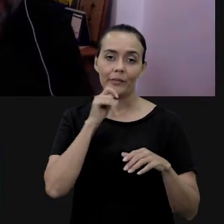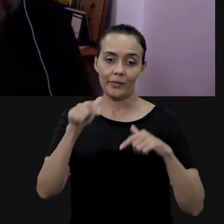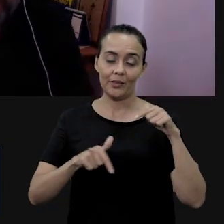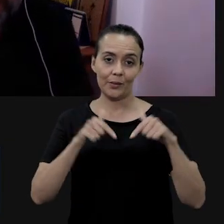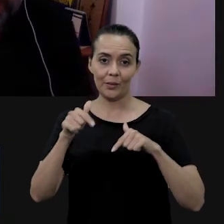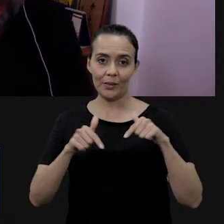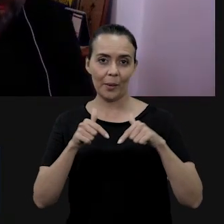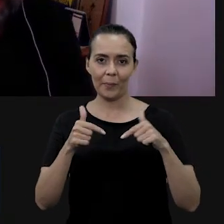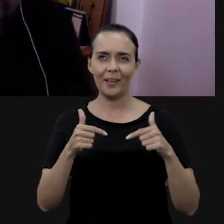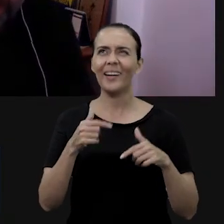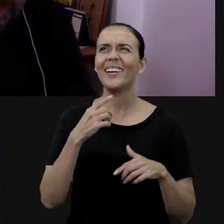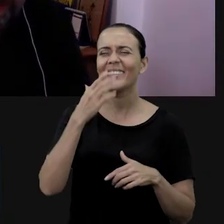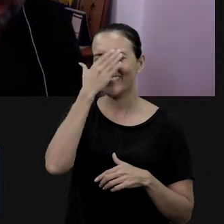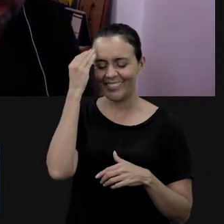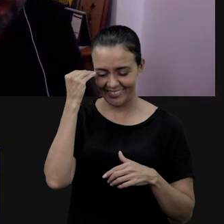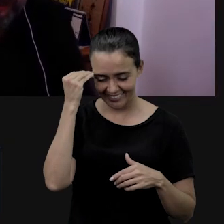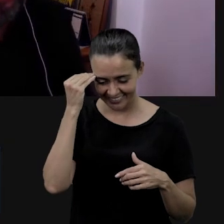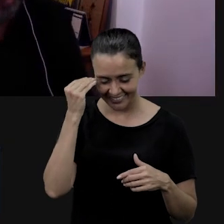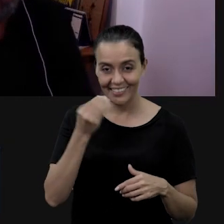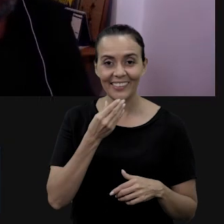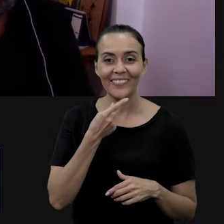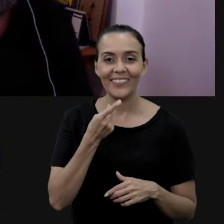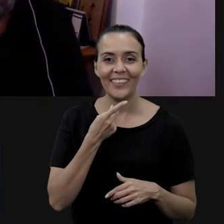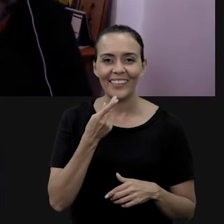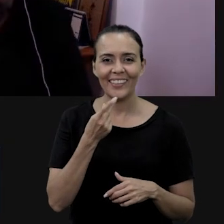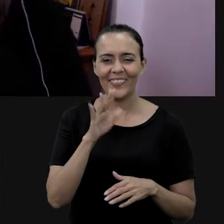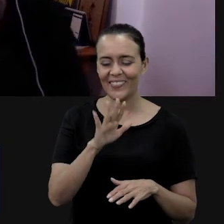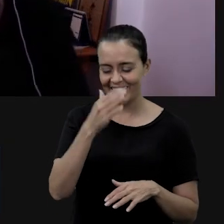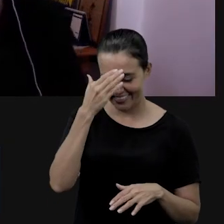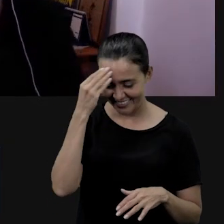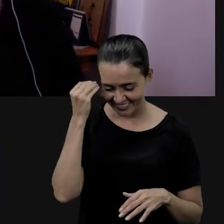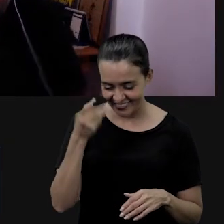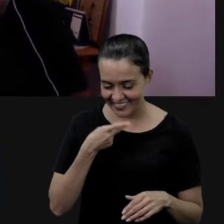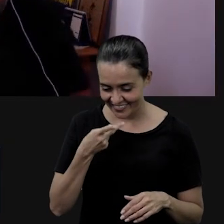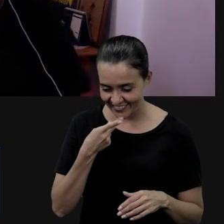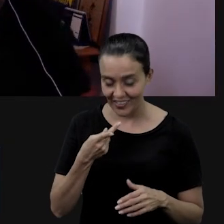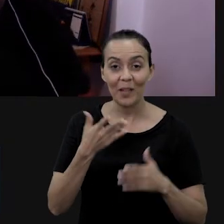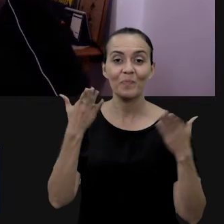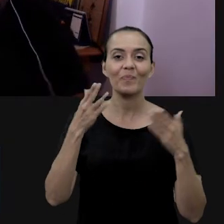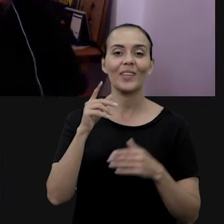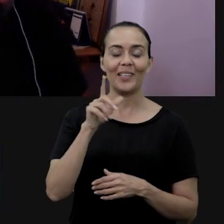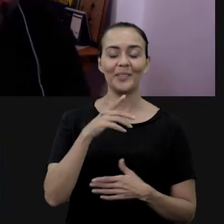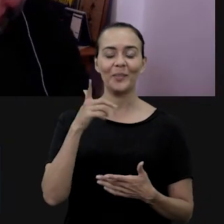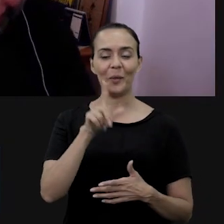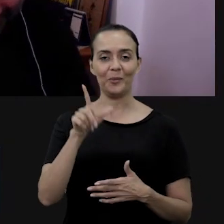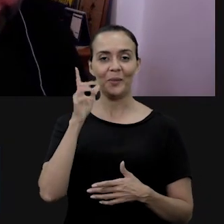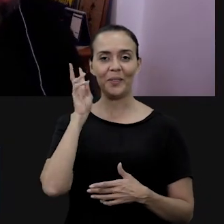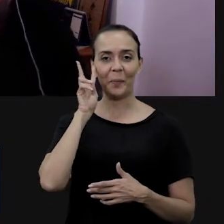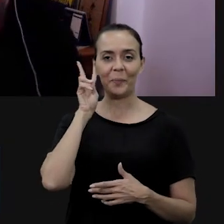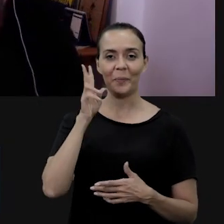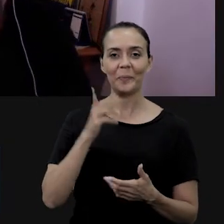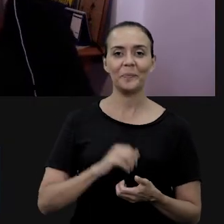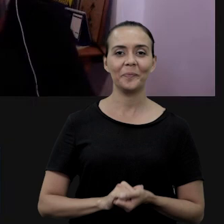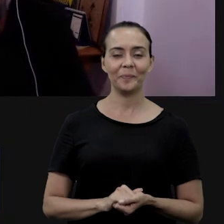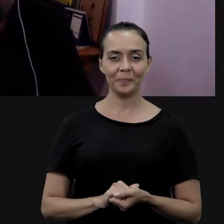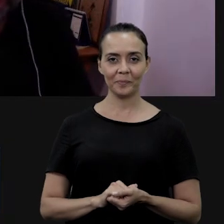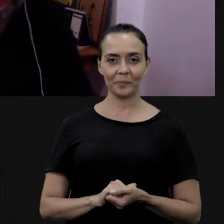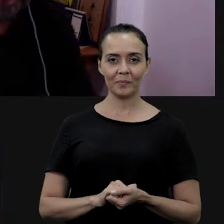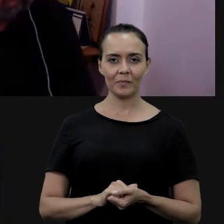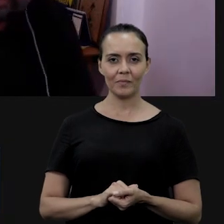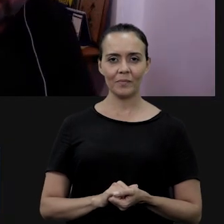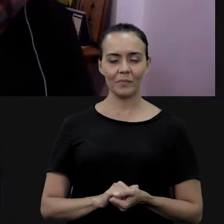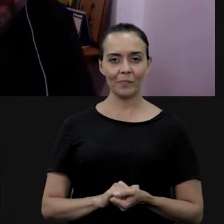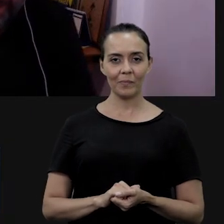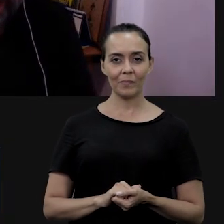essa, bom, networking, né? Onde que eu ia chegar aqui? Ai, ai, ai, caramba. Eu não queria deixar de comentar aqui. Ah,